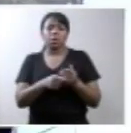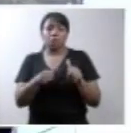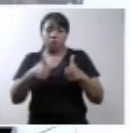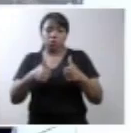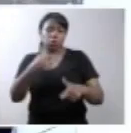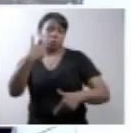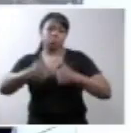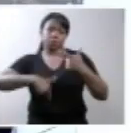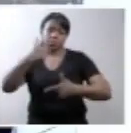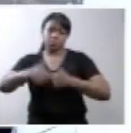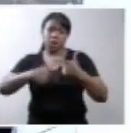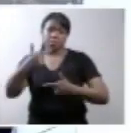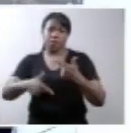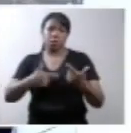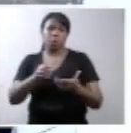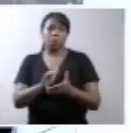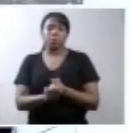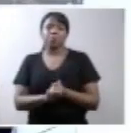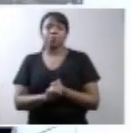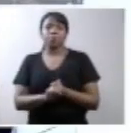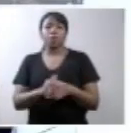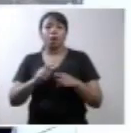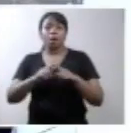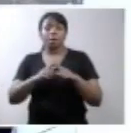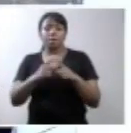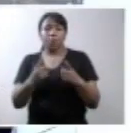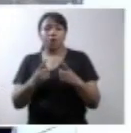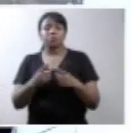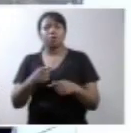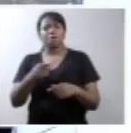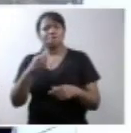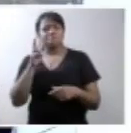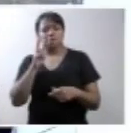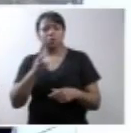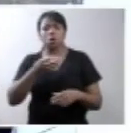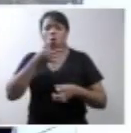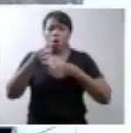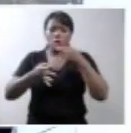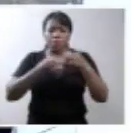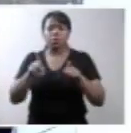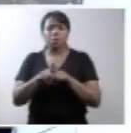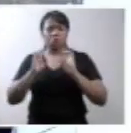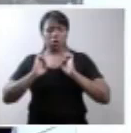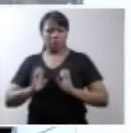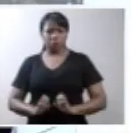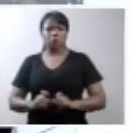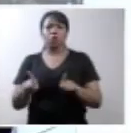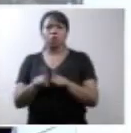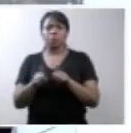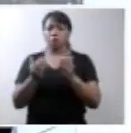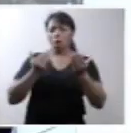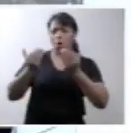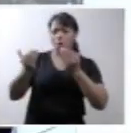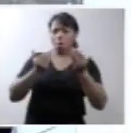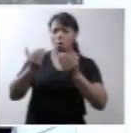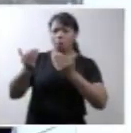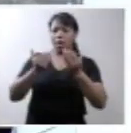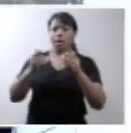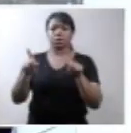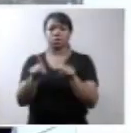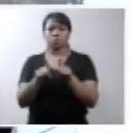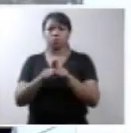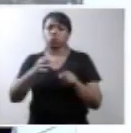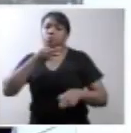consequências de se tral literalmente os cientistas são notoriamente desprovidos de ética se